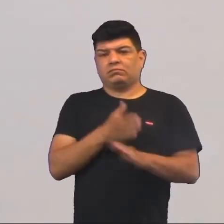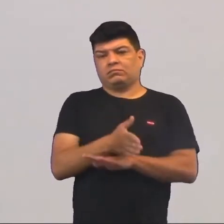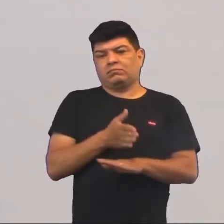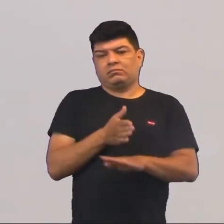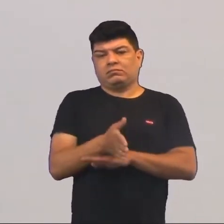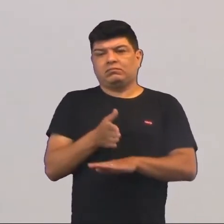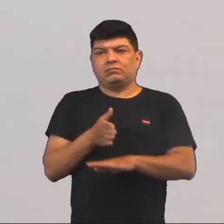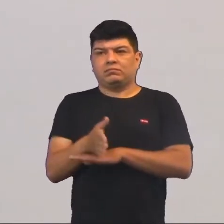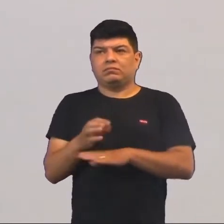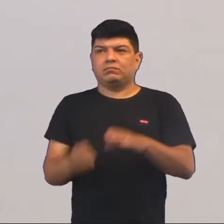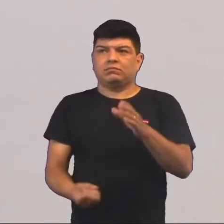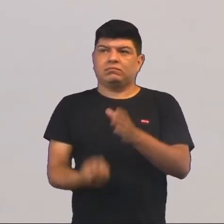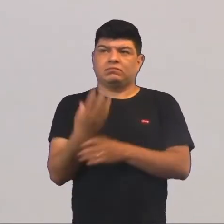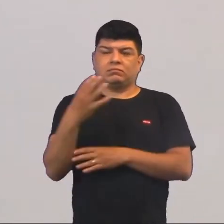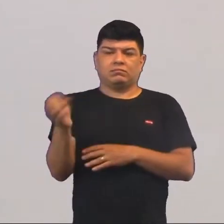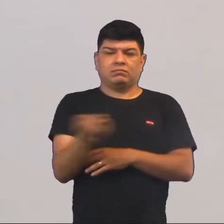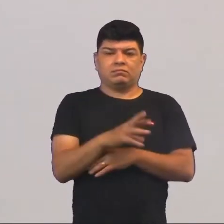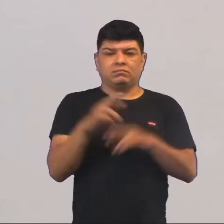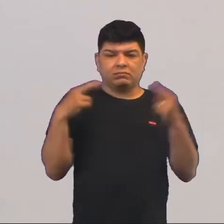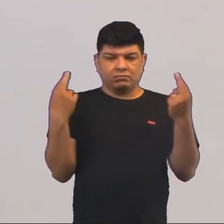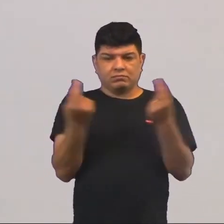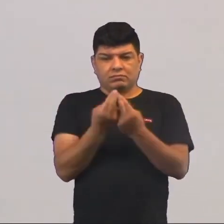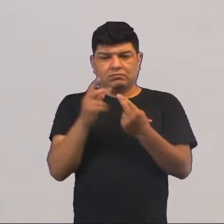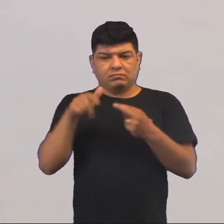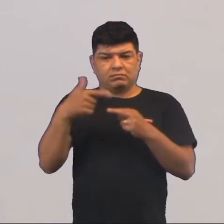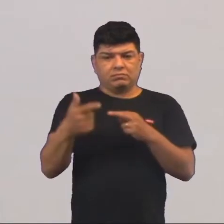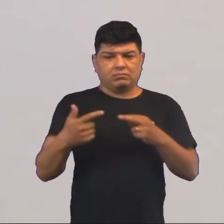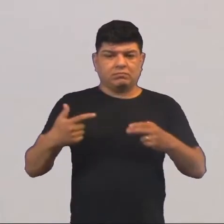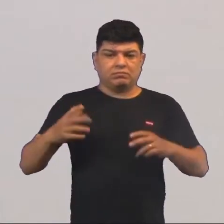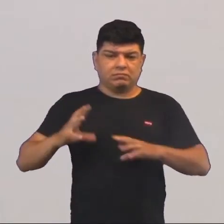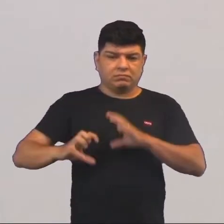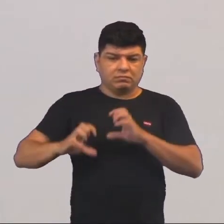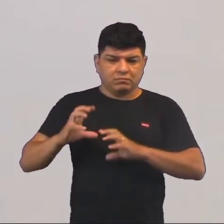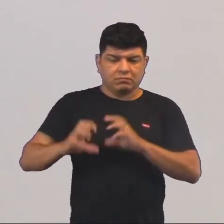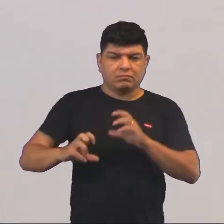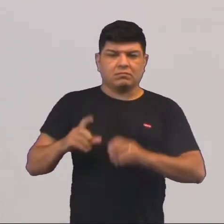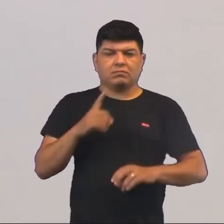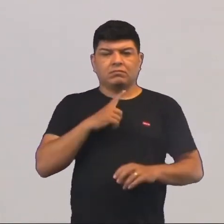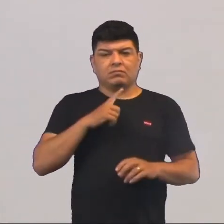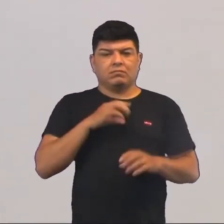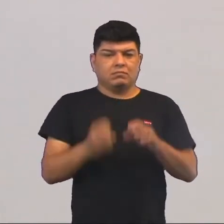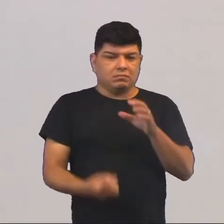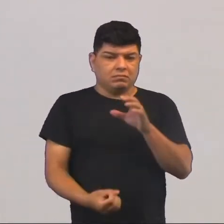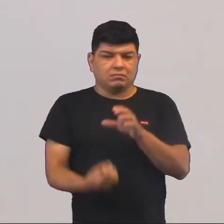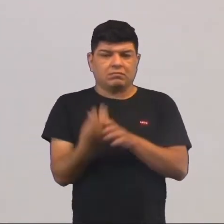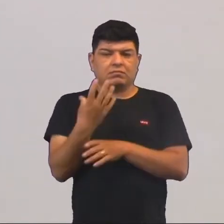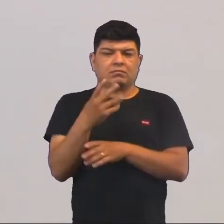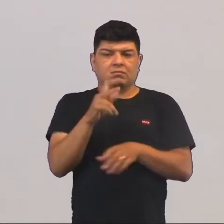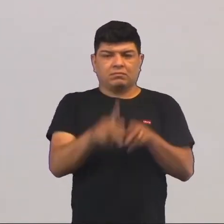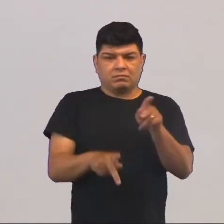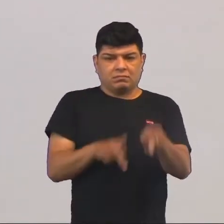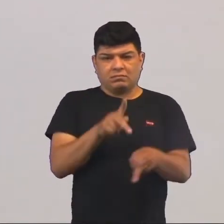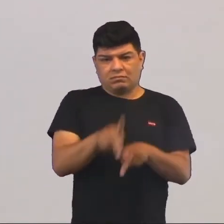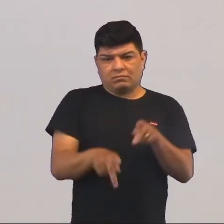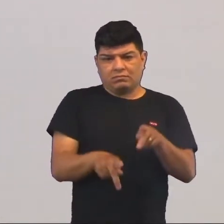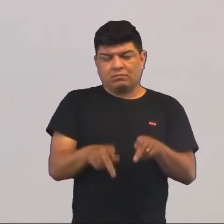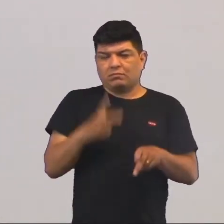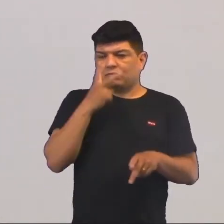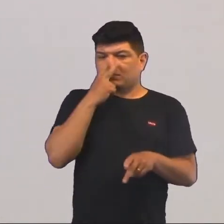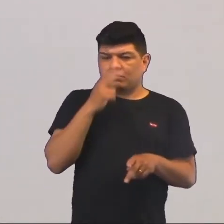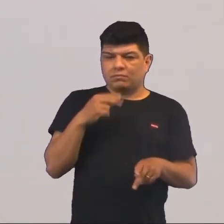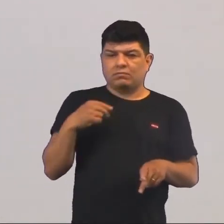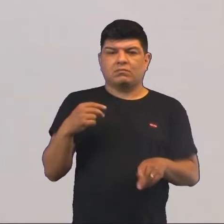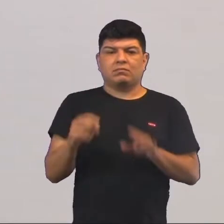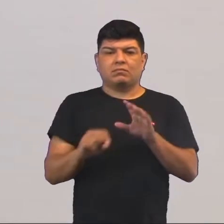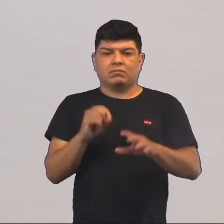invasões, vão se criando novos reinos após as quedas, né? A gente tem essa formação desses povos, né, muito parecido